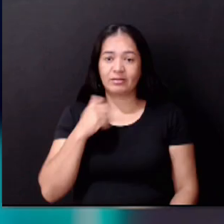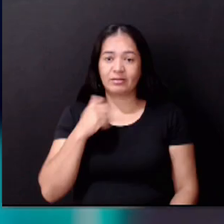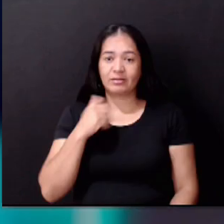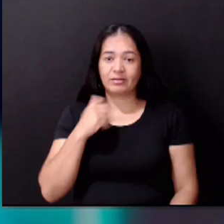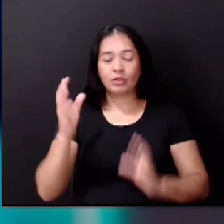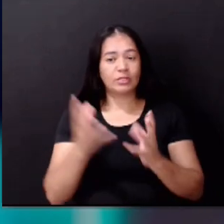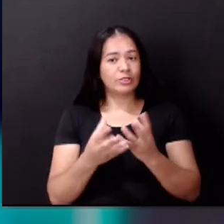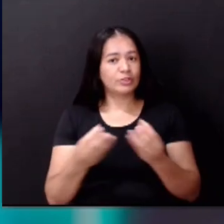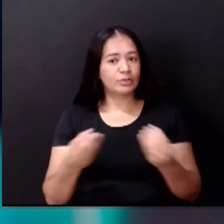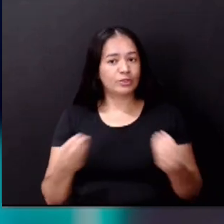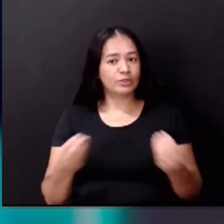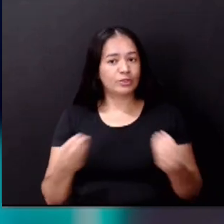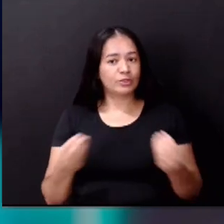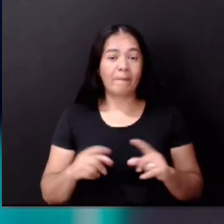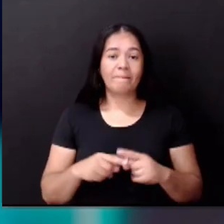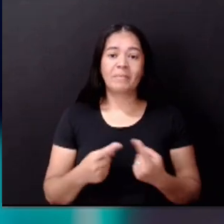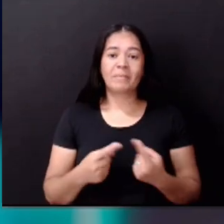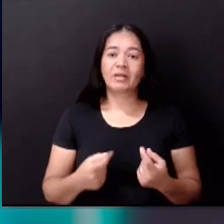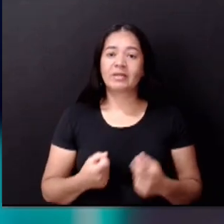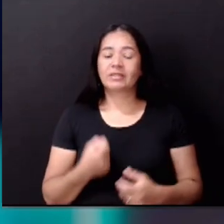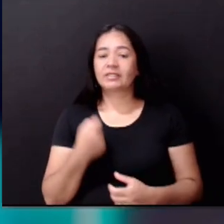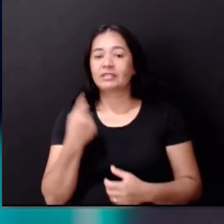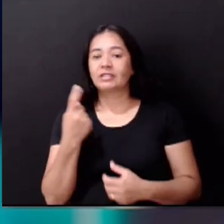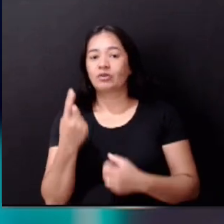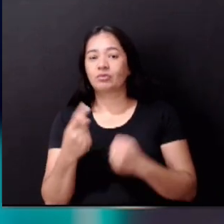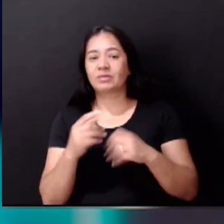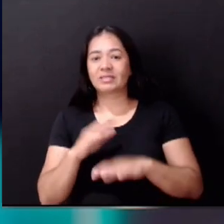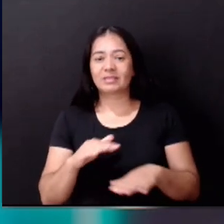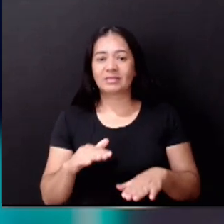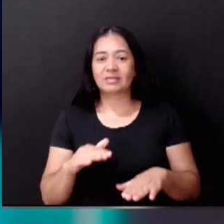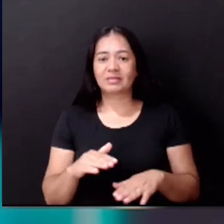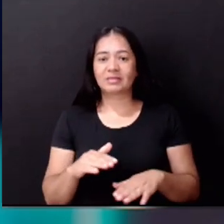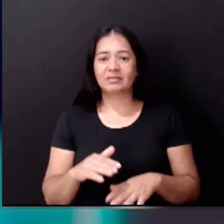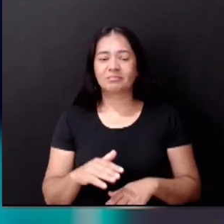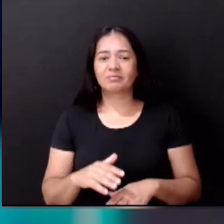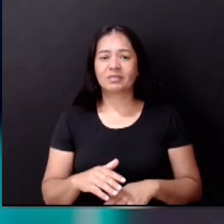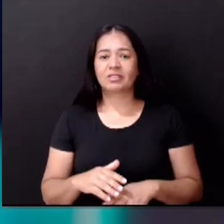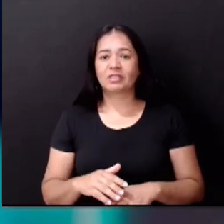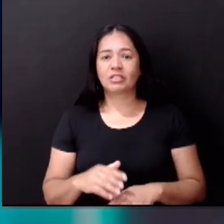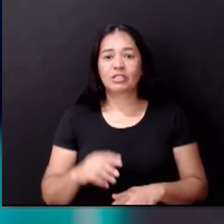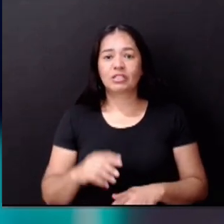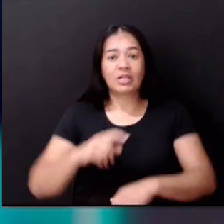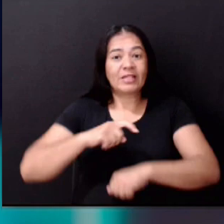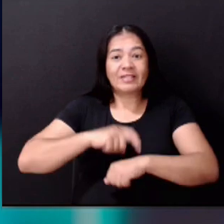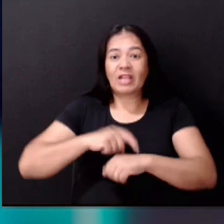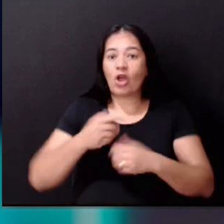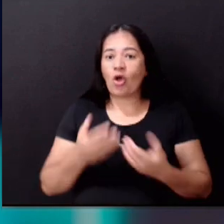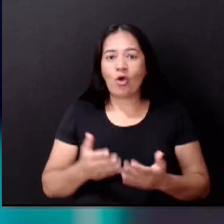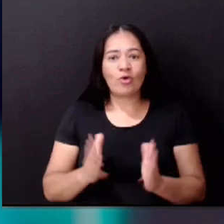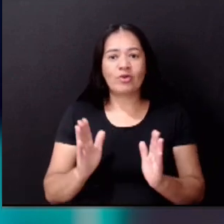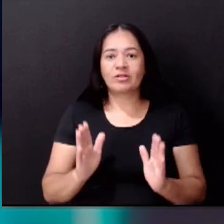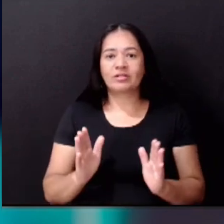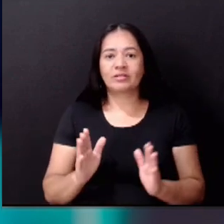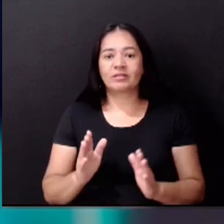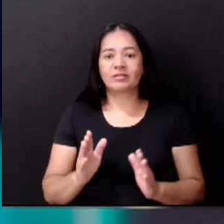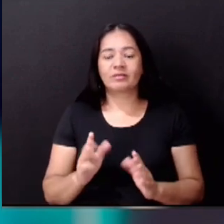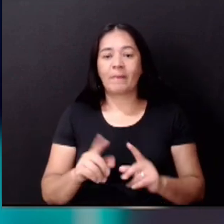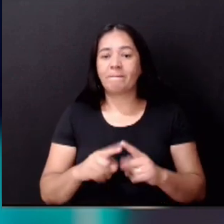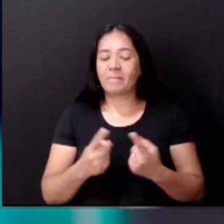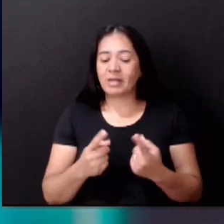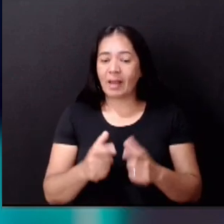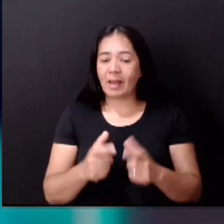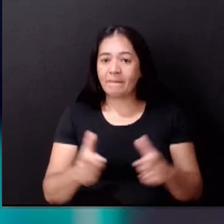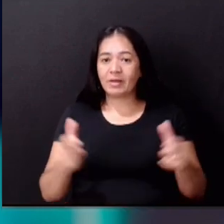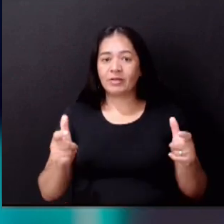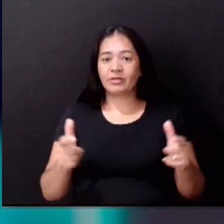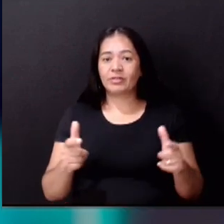Só que em algumas crianças os sintomas são aparentes logo após o nascimento, porém a maioria dos casos de TEA só são consistentemente